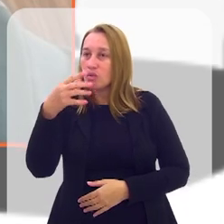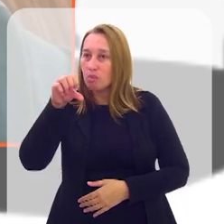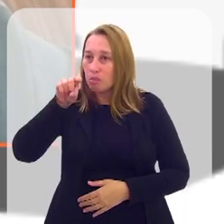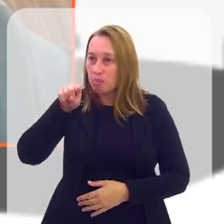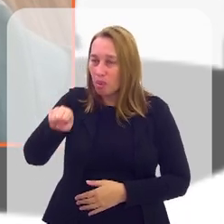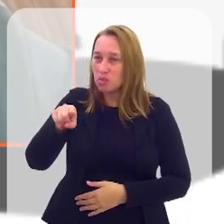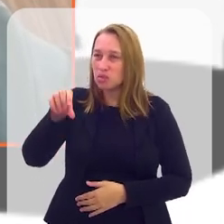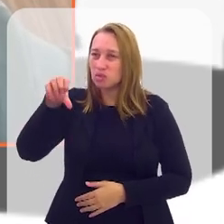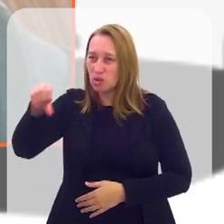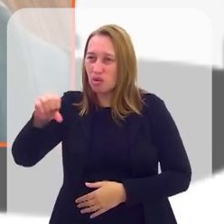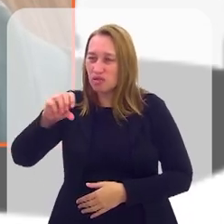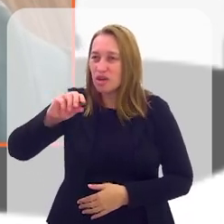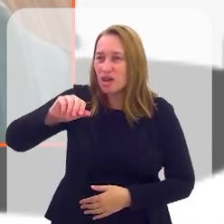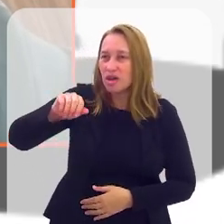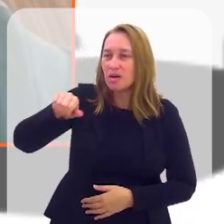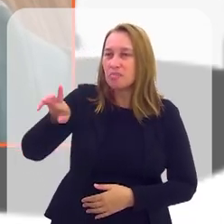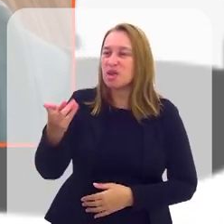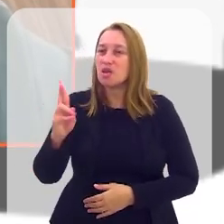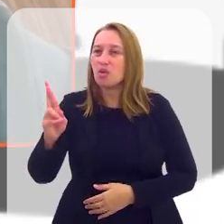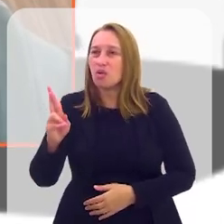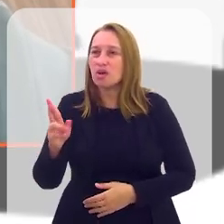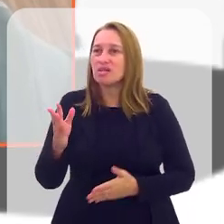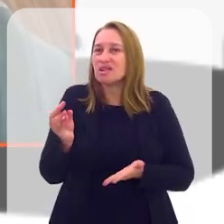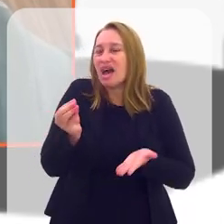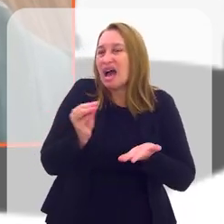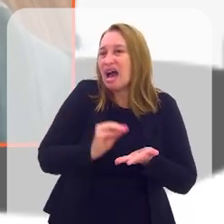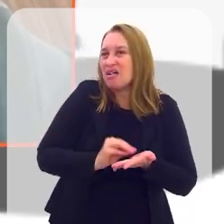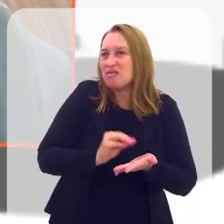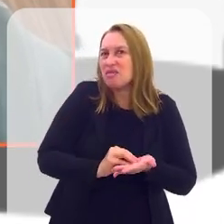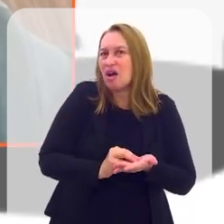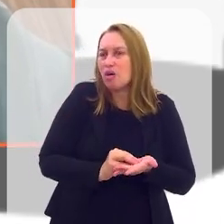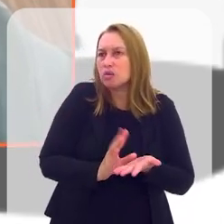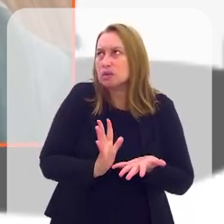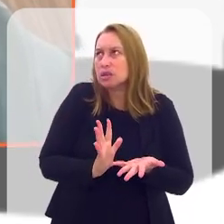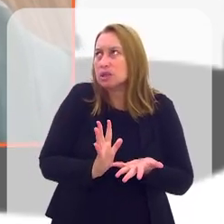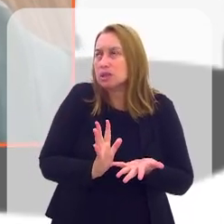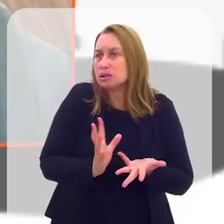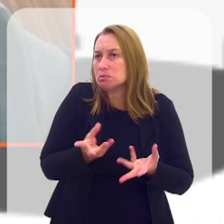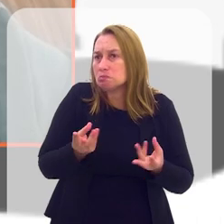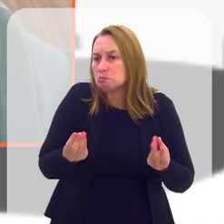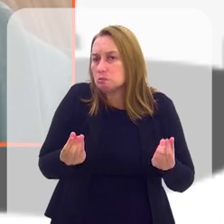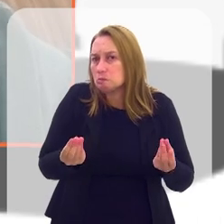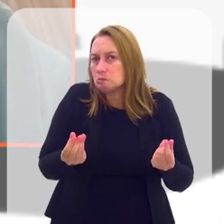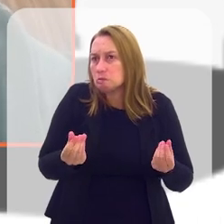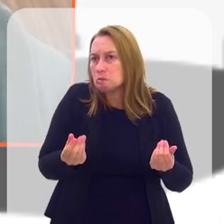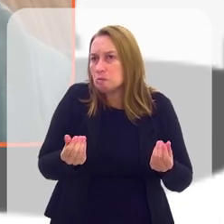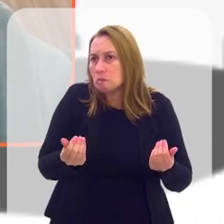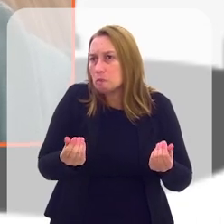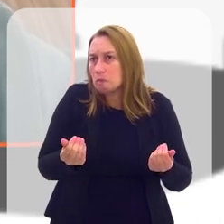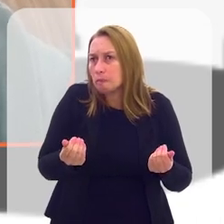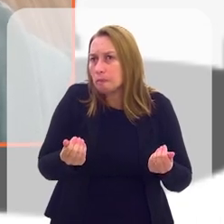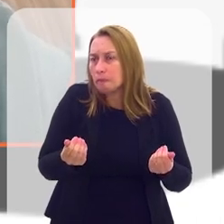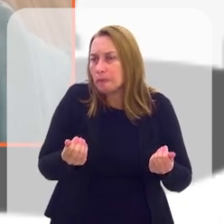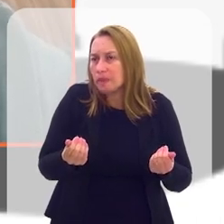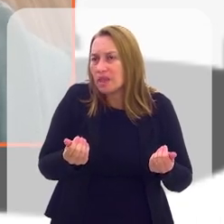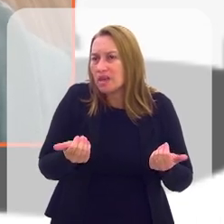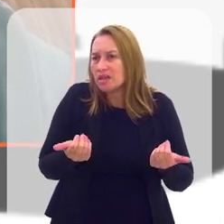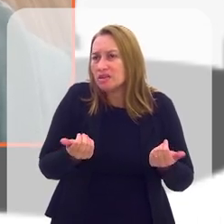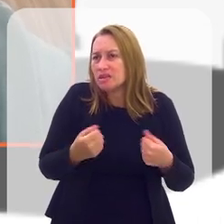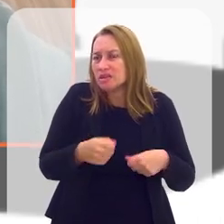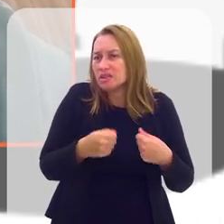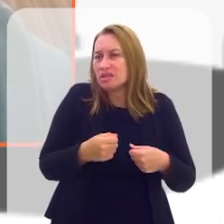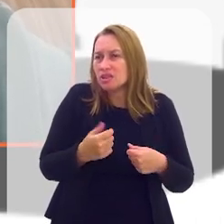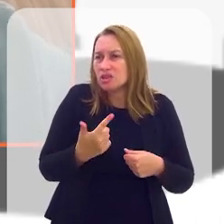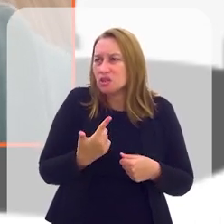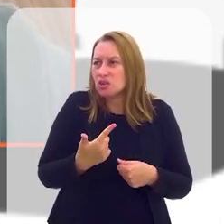milhões, na verdade, o déficit seria coberto pela... né, ociosidade aí